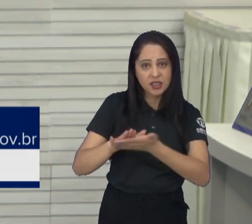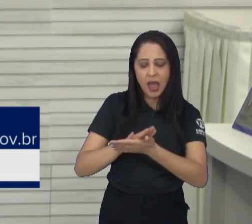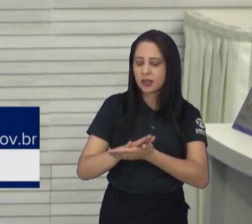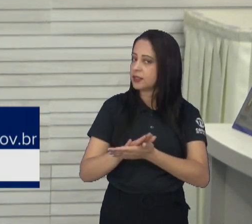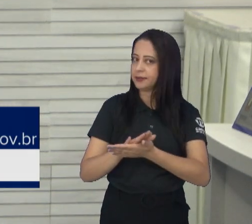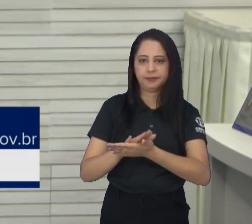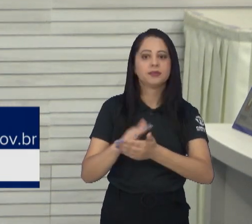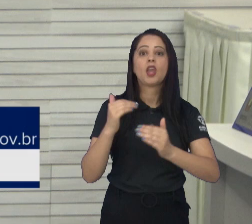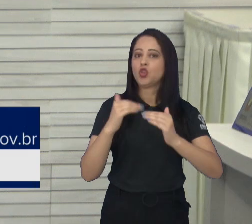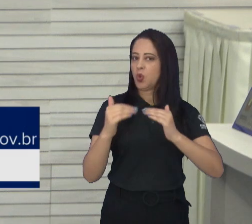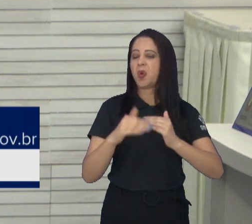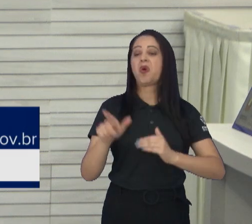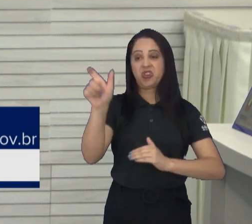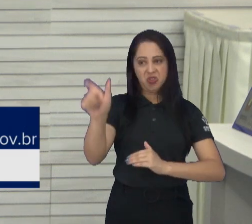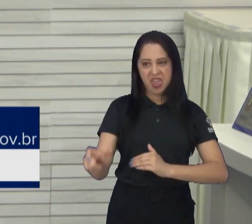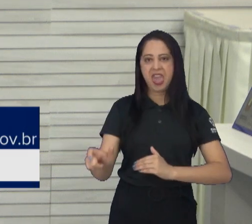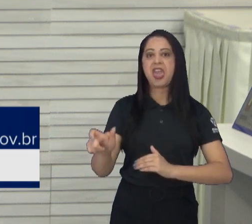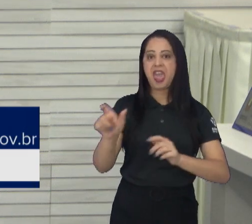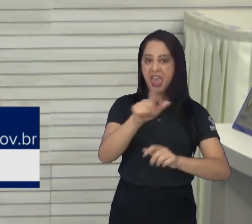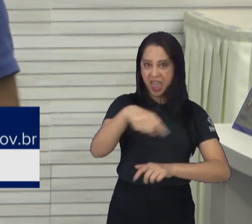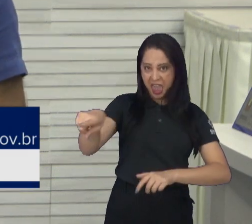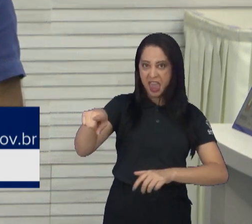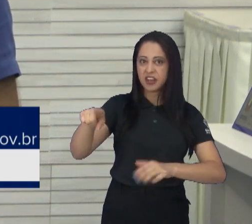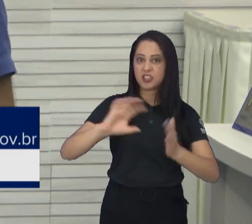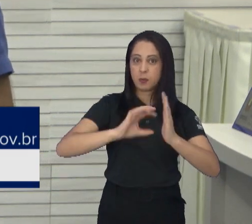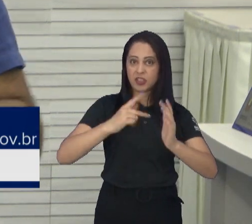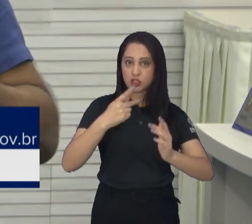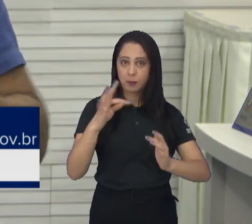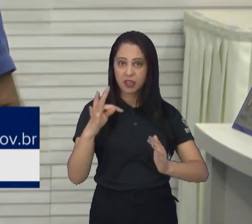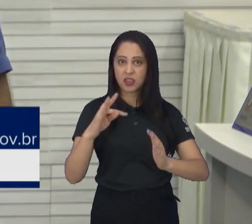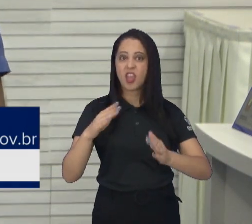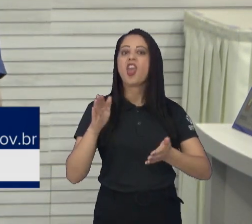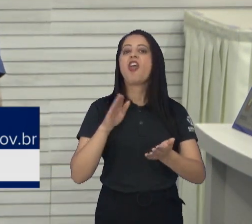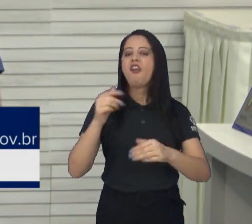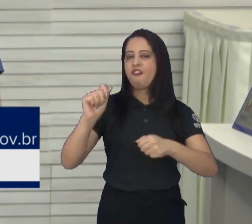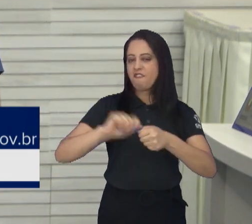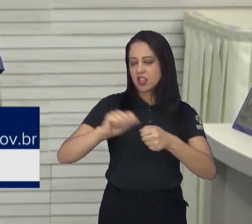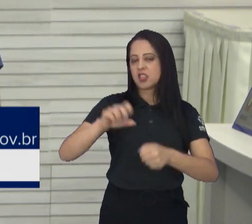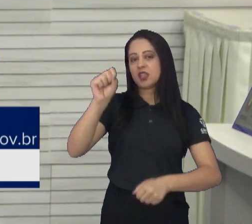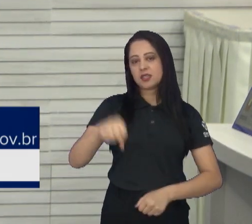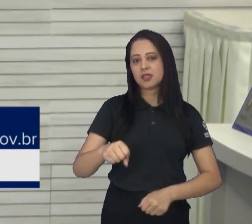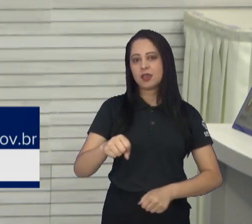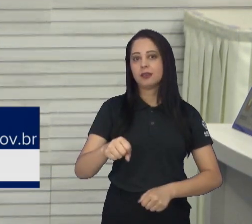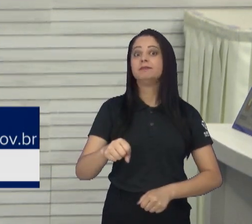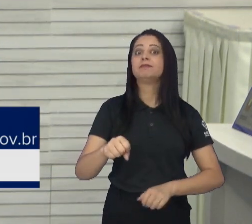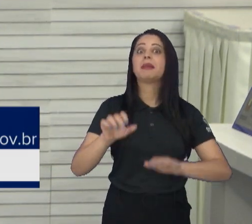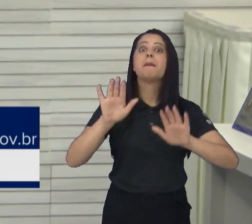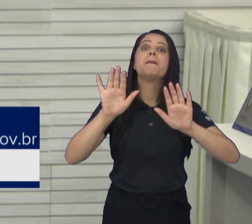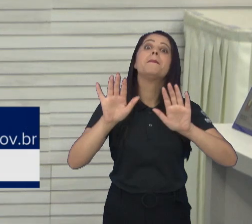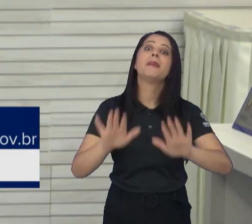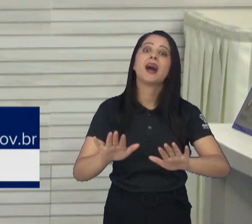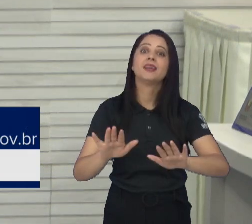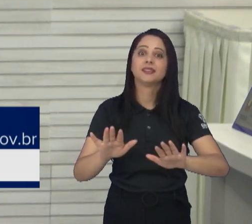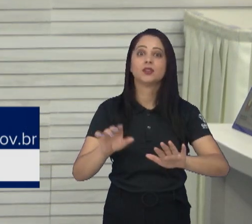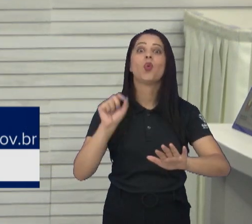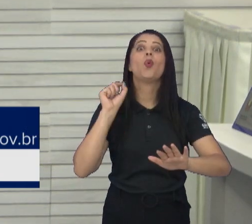discordar e dizer que fizeram sim. Fizeram uma compra de kit escolar que foi uma vergonha